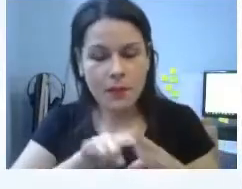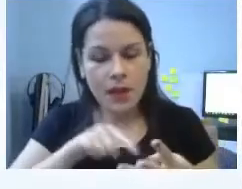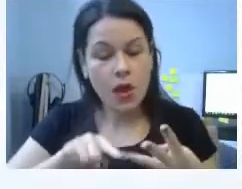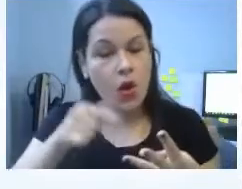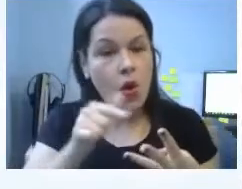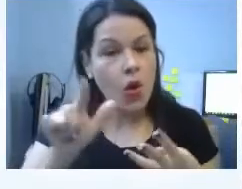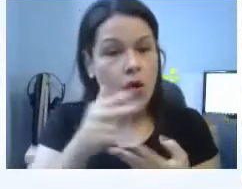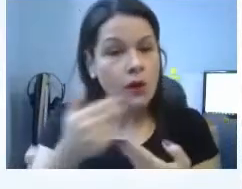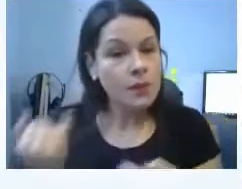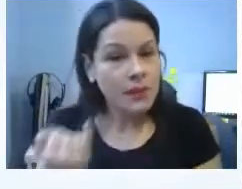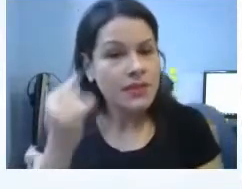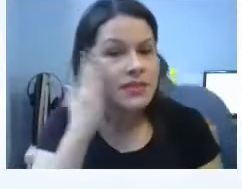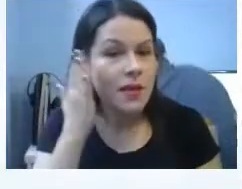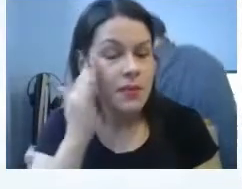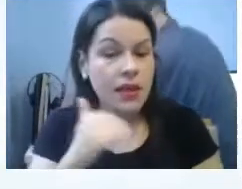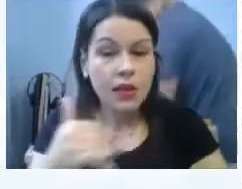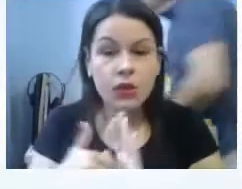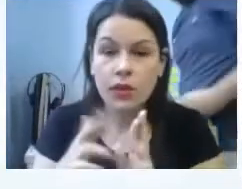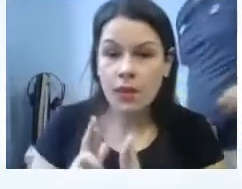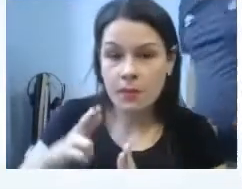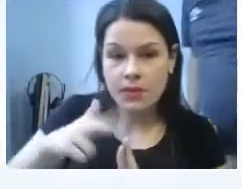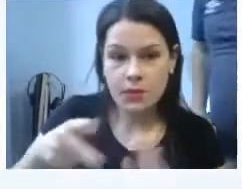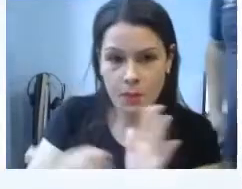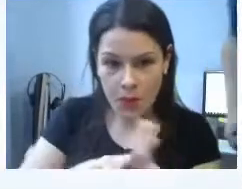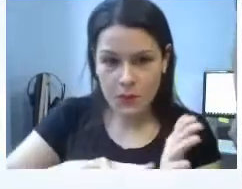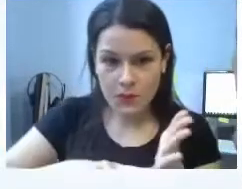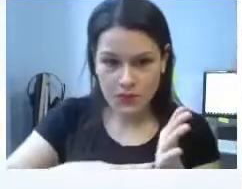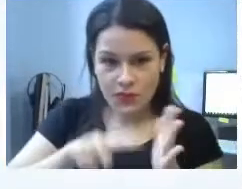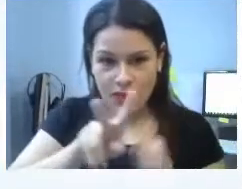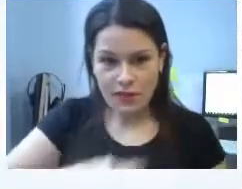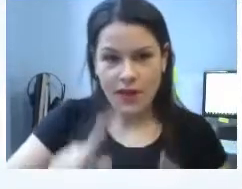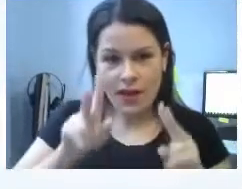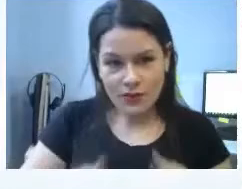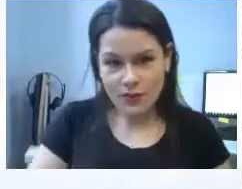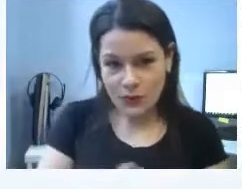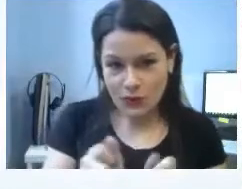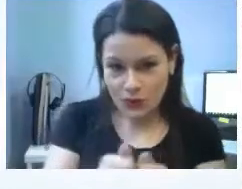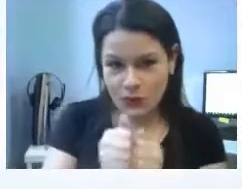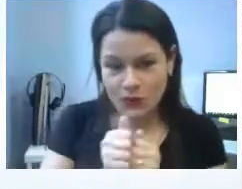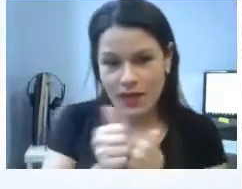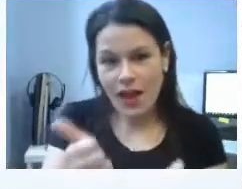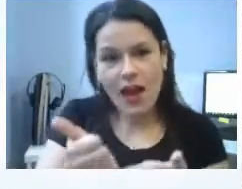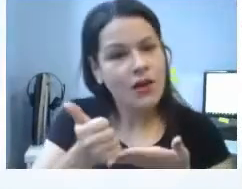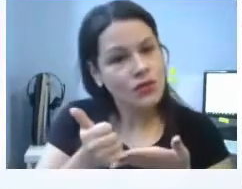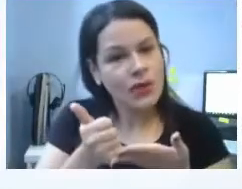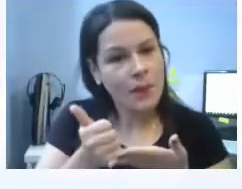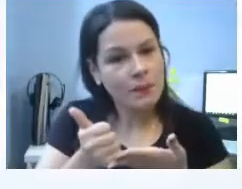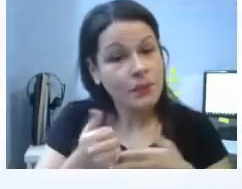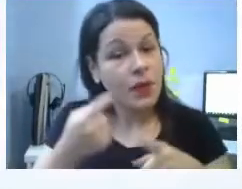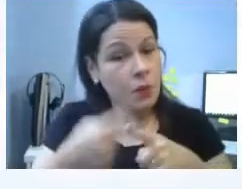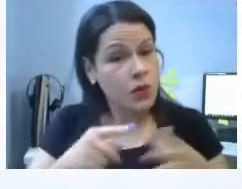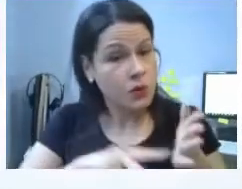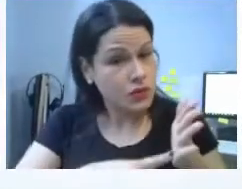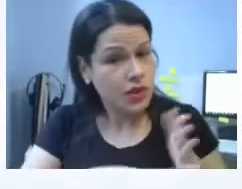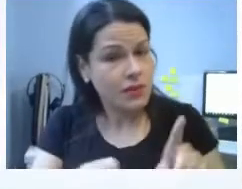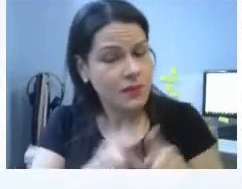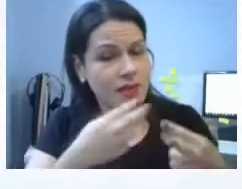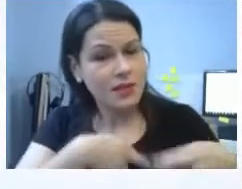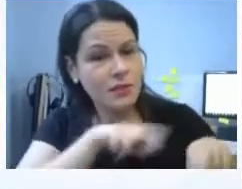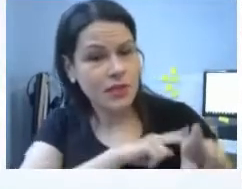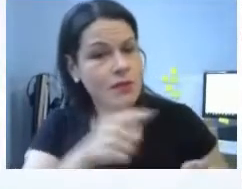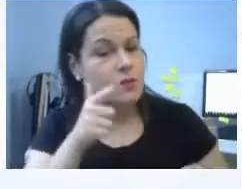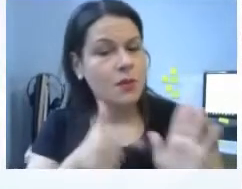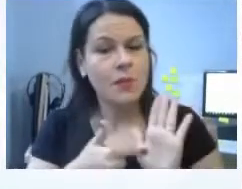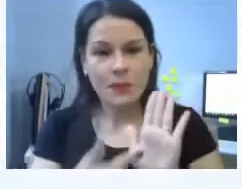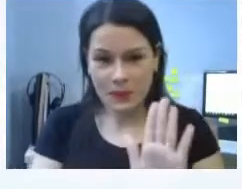Pedro, é que a representação sindical é a mesma desse trabalhador que foi colocado da